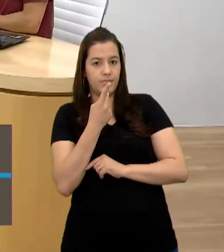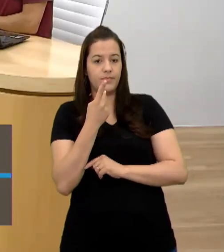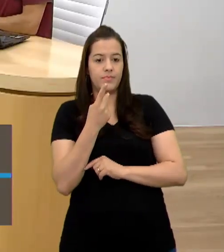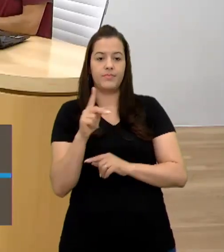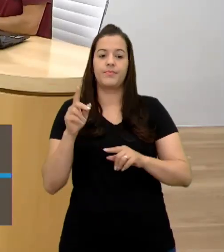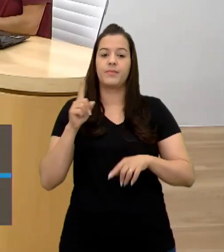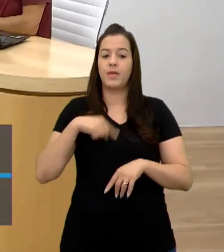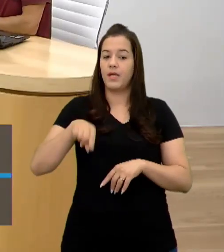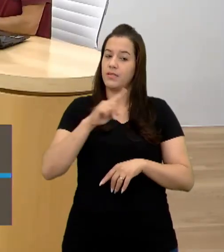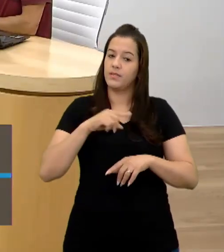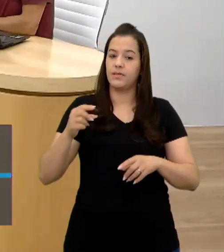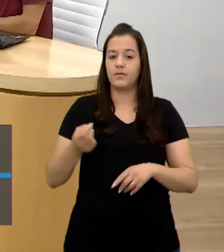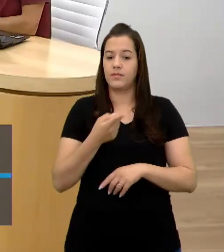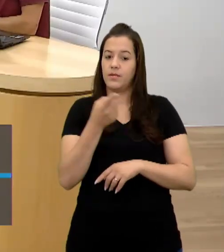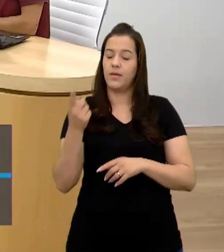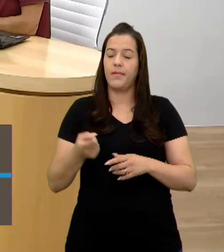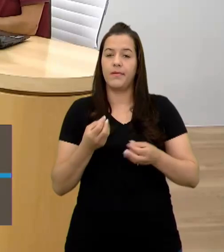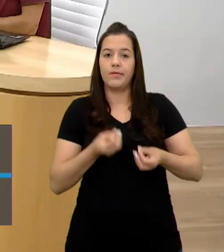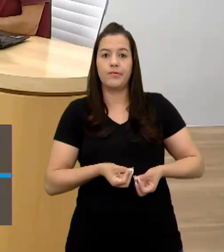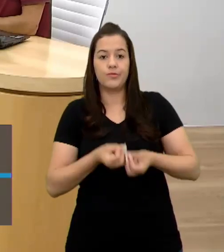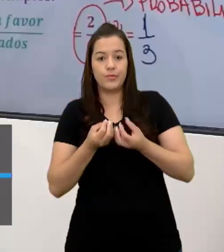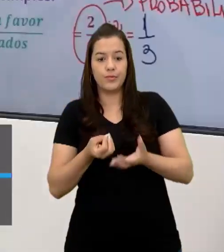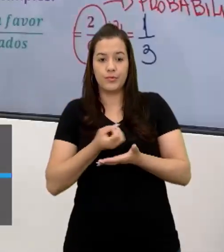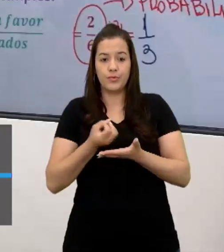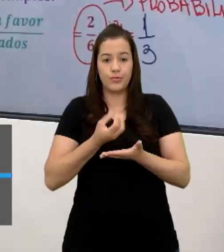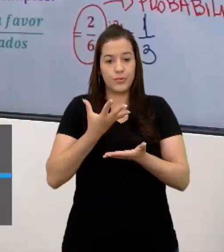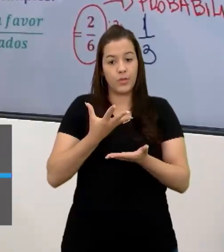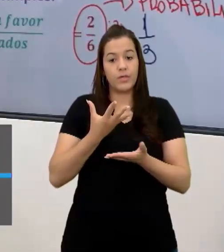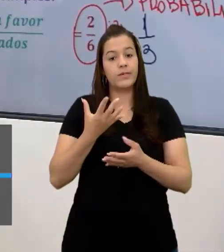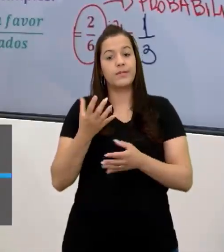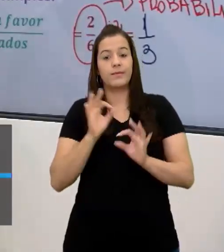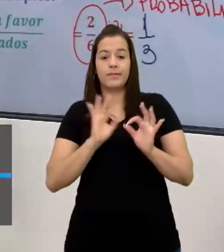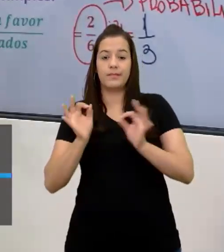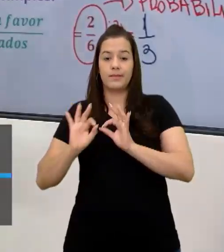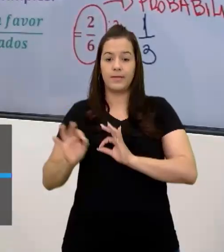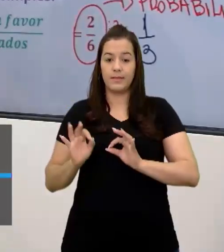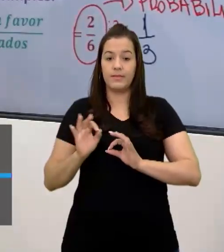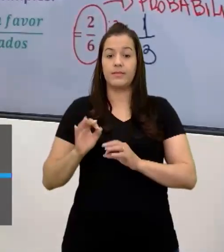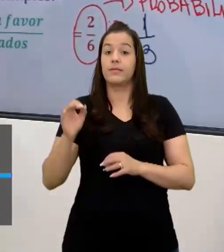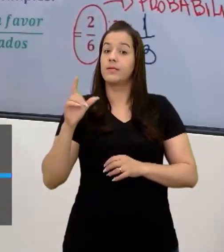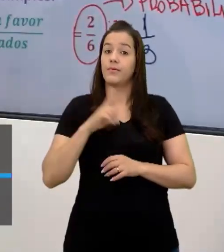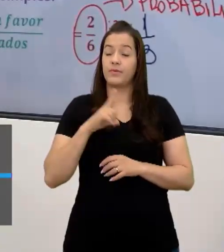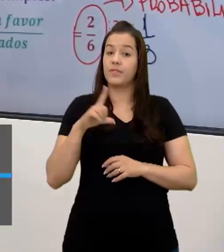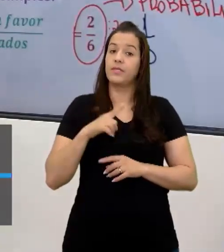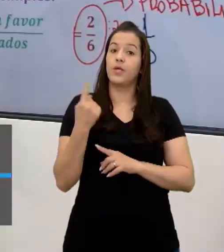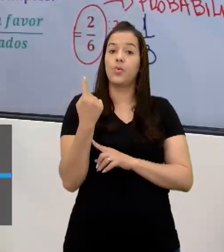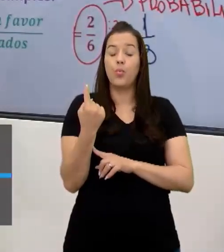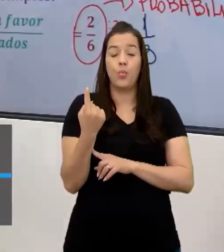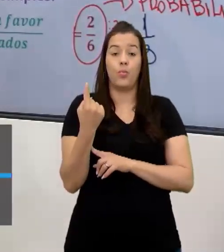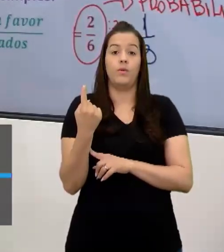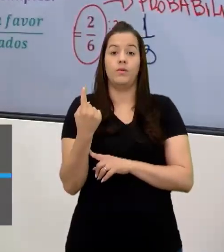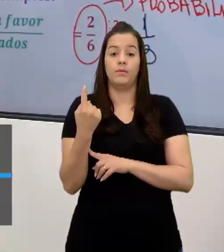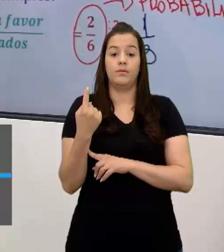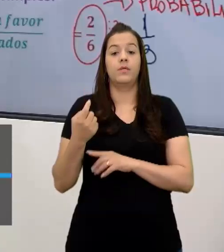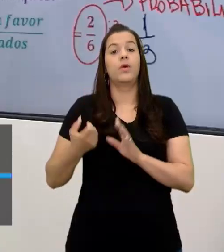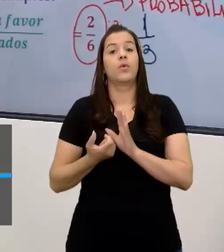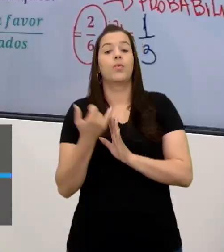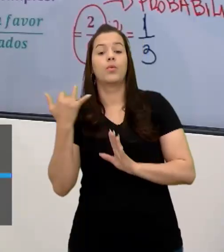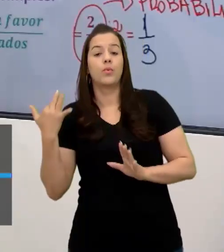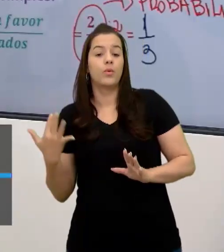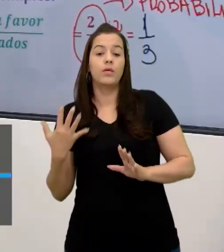você jogue as 3 vezes e não saia nenhuma, né? Pois Mas é. eu tenho essa chance. Sim. É uma chance que você tem. Quantas chances você